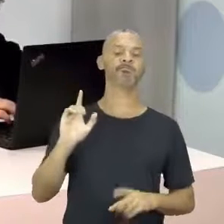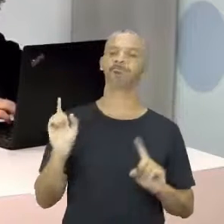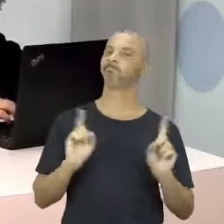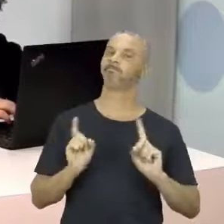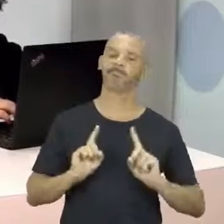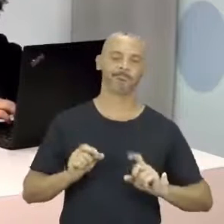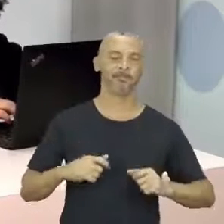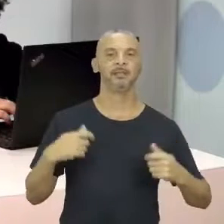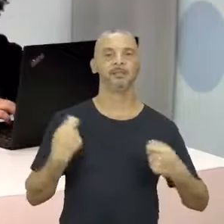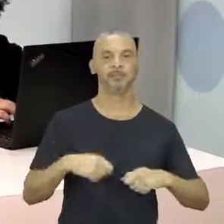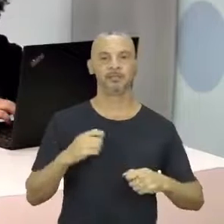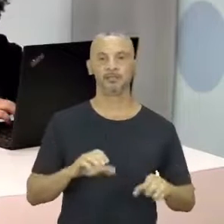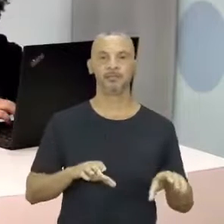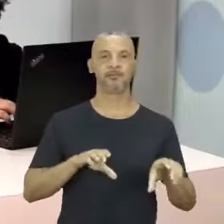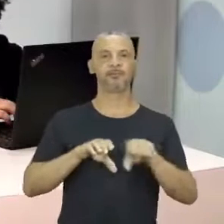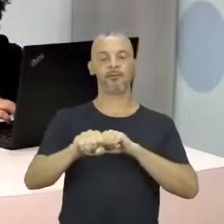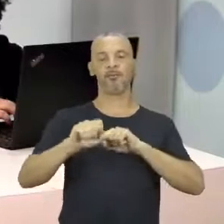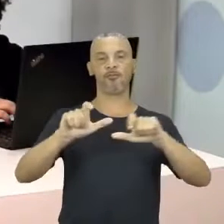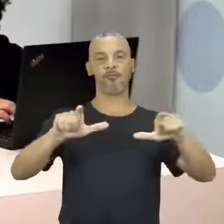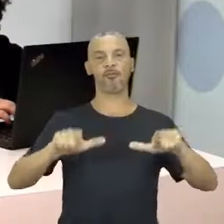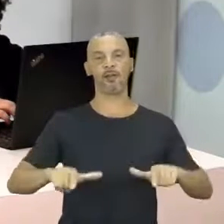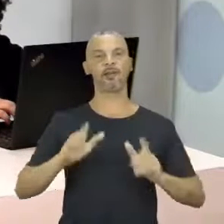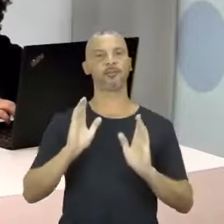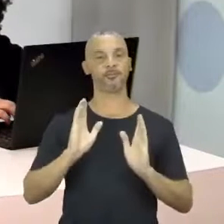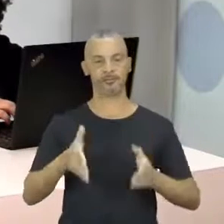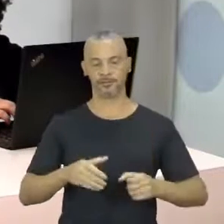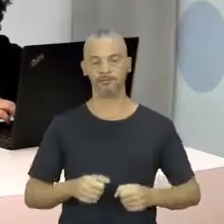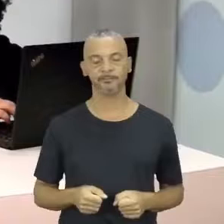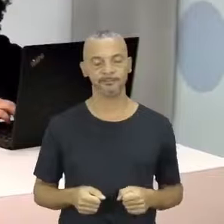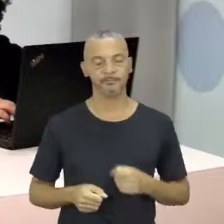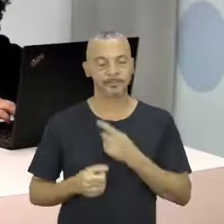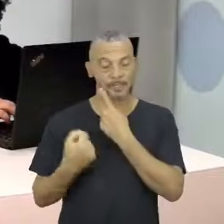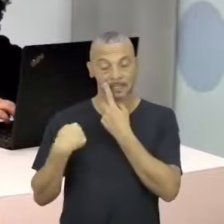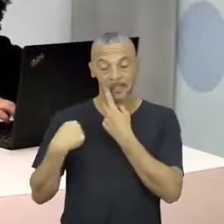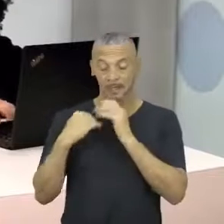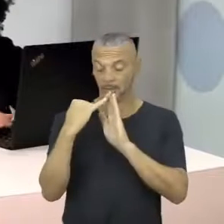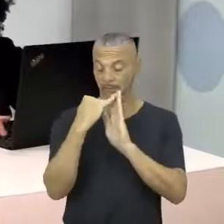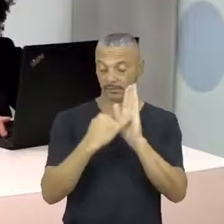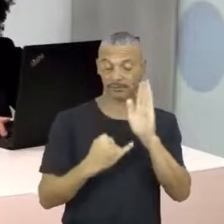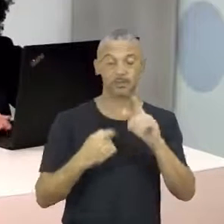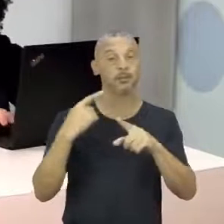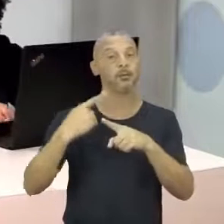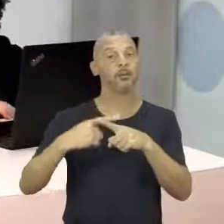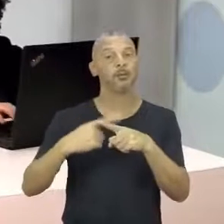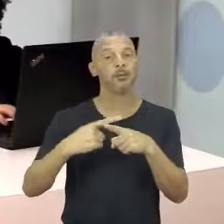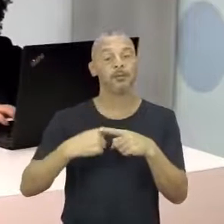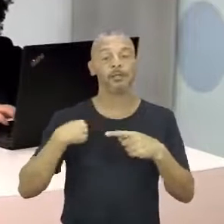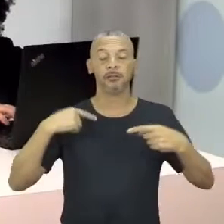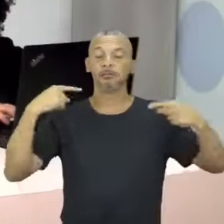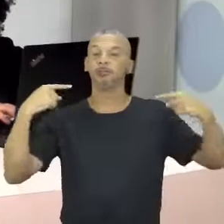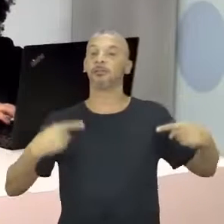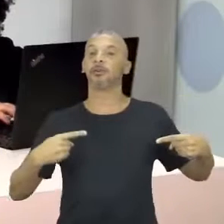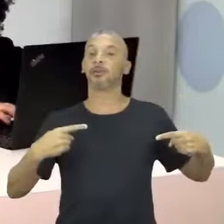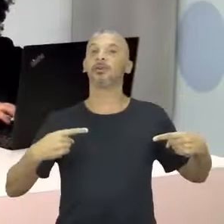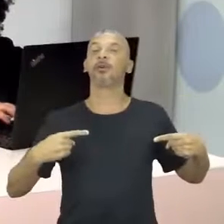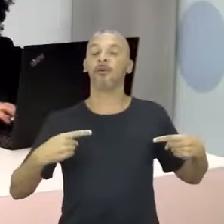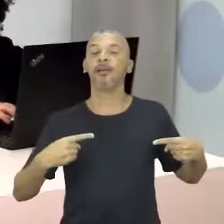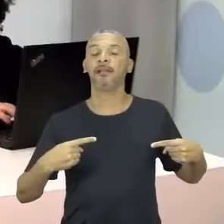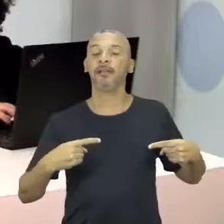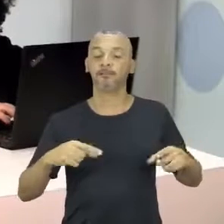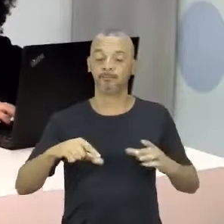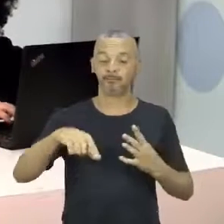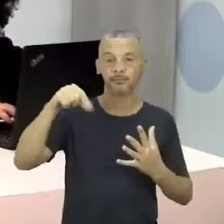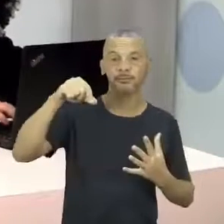Precisa licenciatura plena. Então, não. Mas eu fiz a inscrição porque eu estou concorrendo ao processo